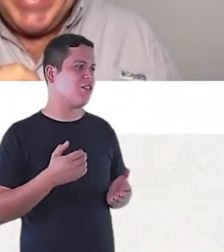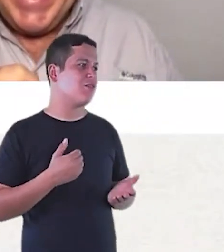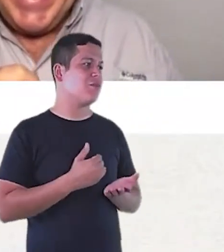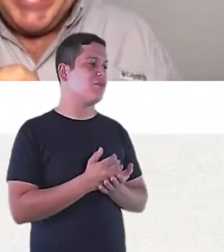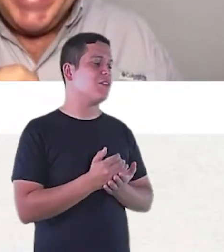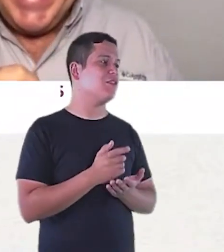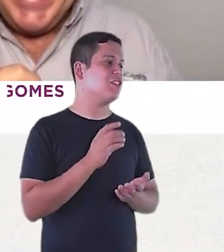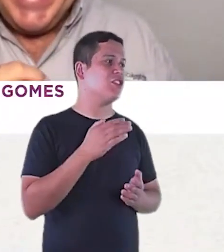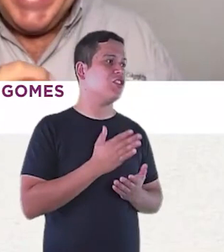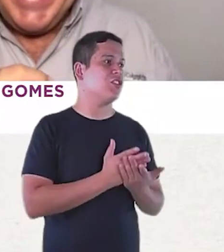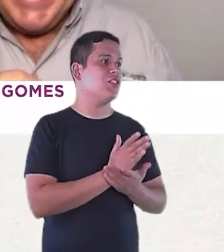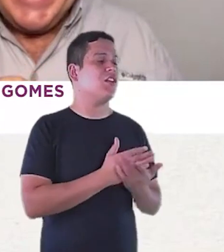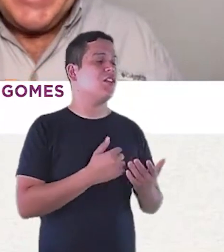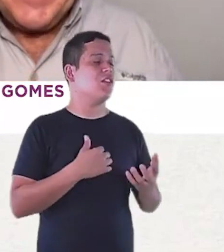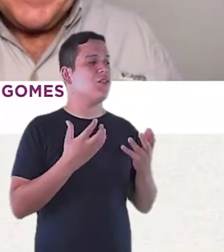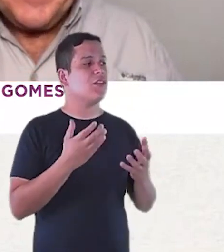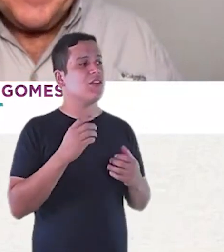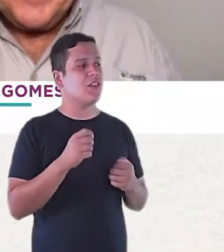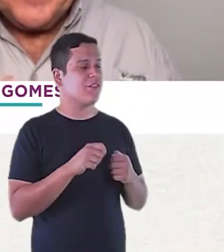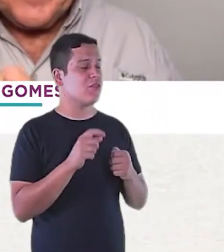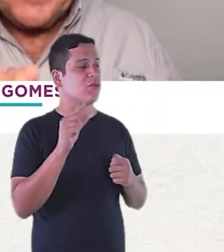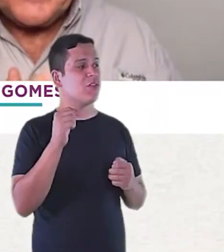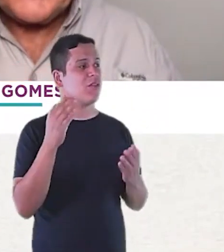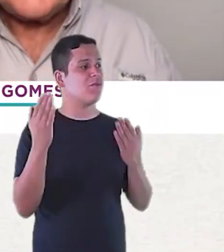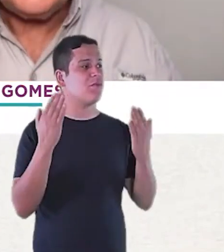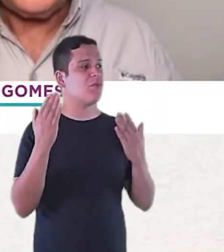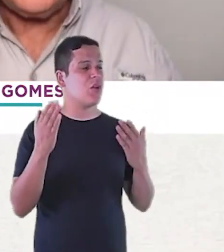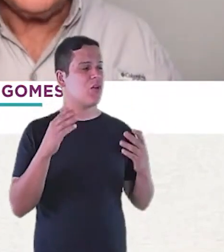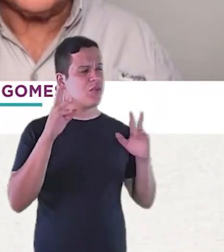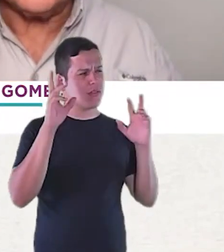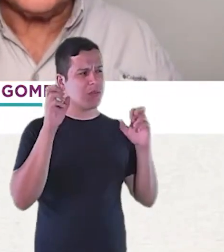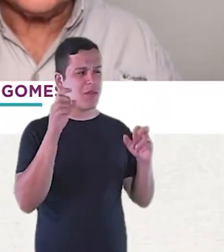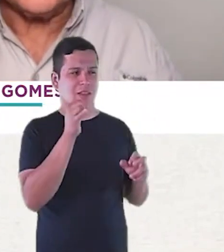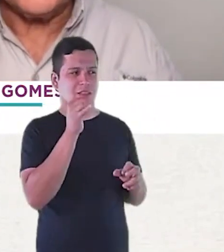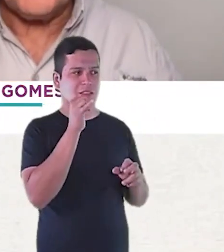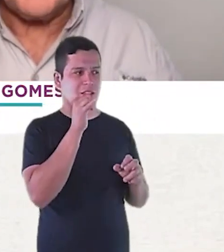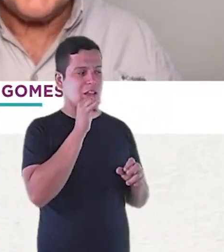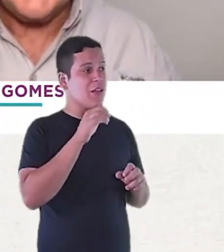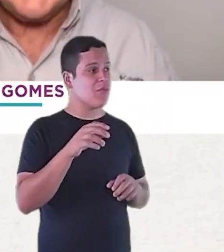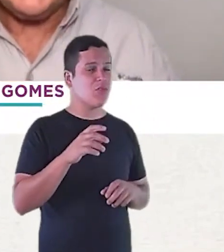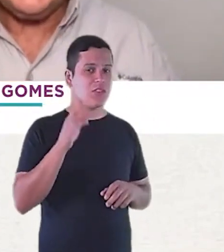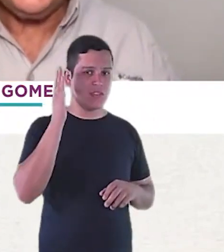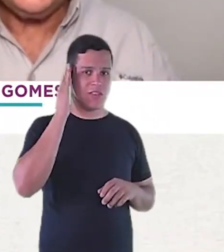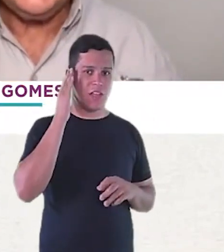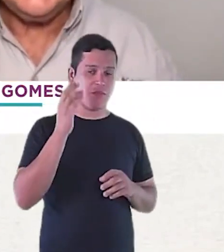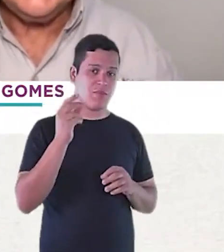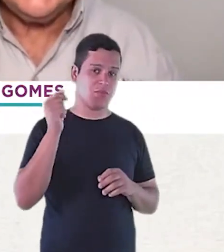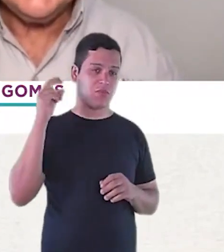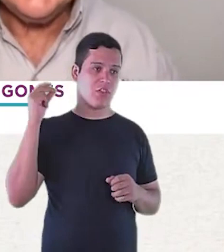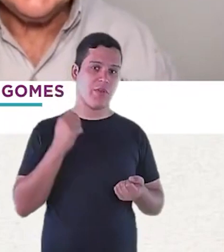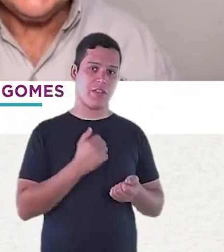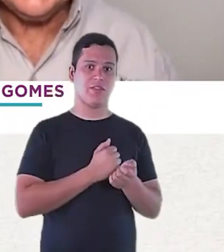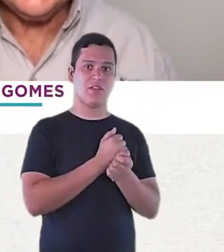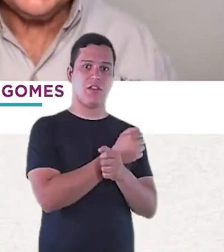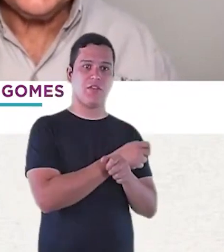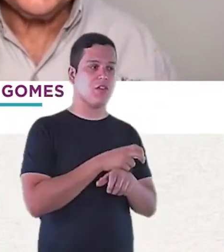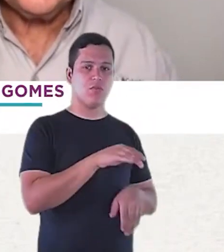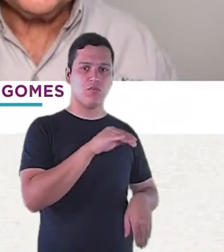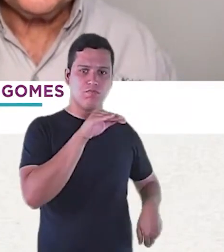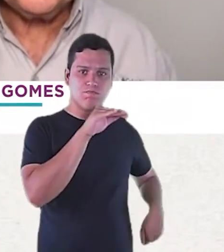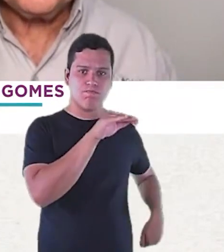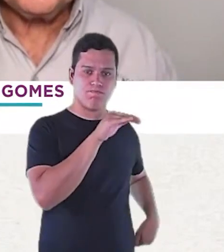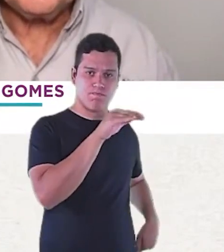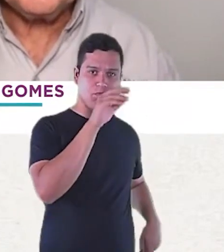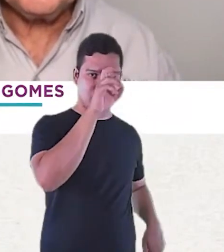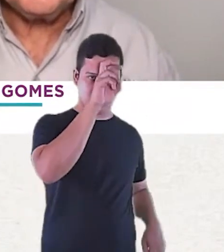comparação, talvez etnográfica. A escravidão no Egito, né? A gente vê nos filmes e vê tanto quanto a escravidão naquela época